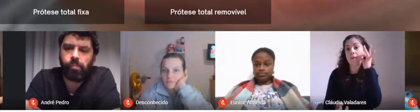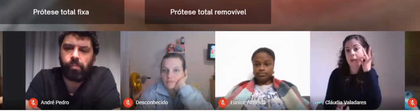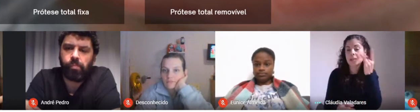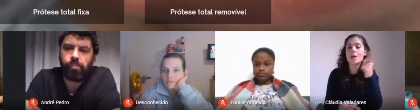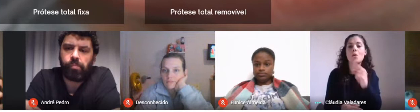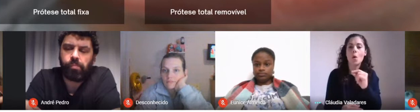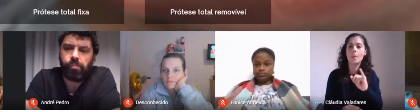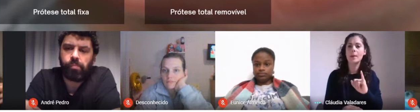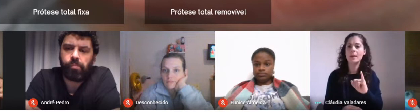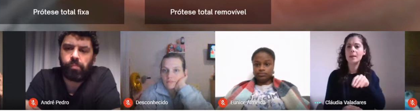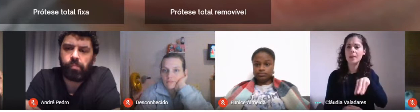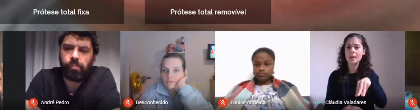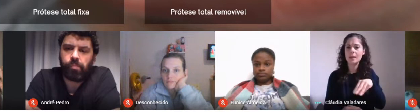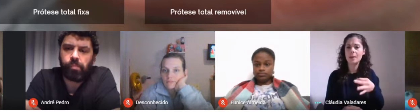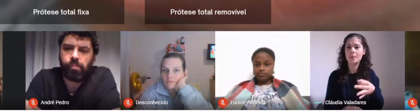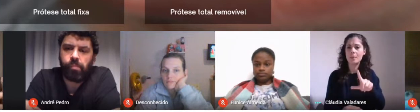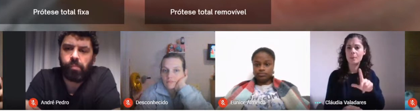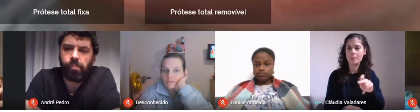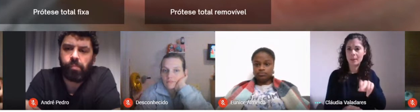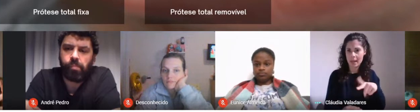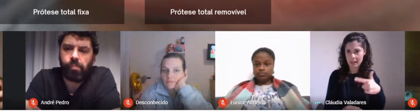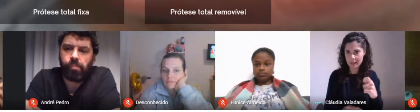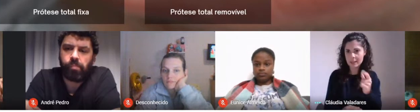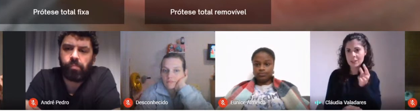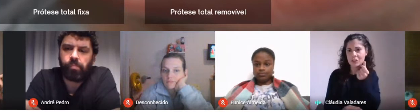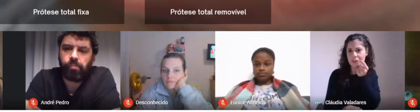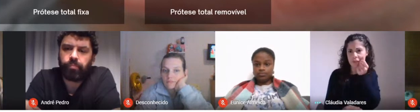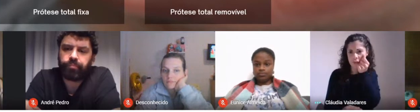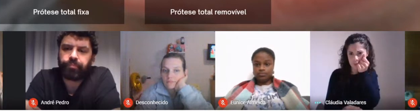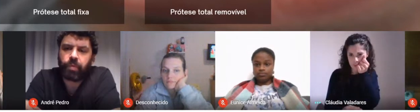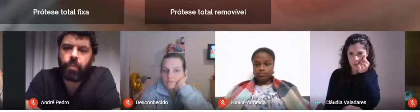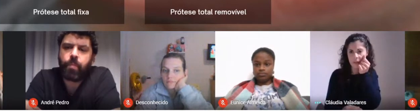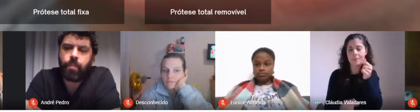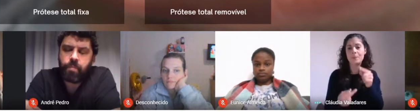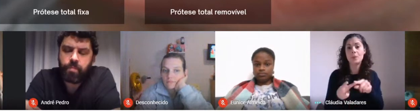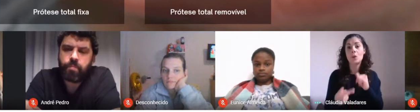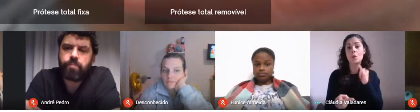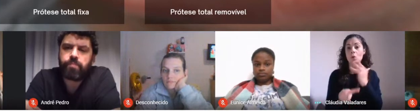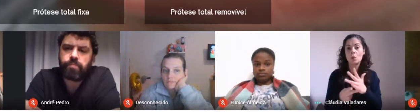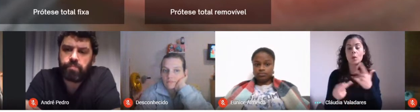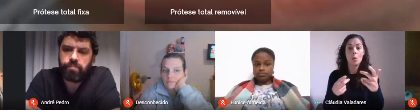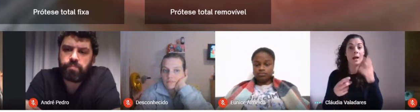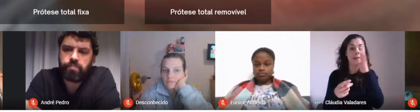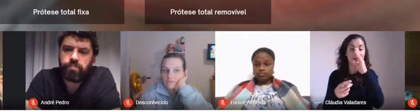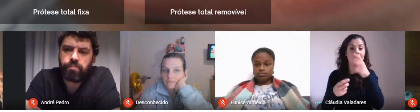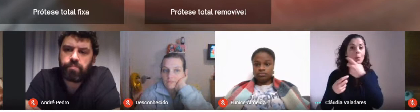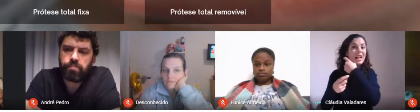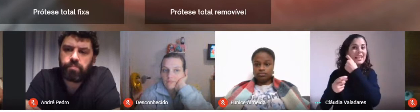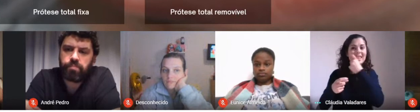implante, as próteses totais fixas quando é todos os dentes,